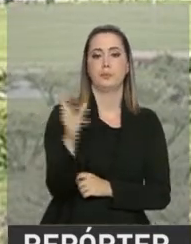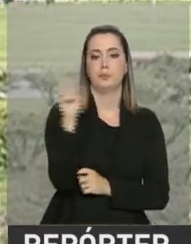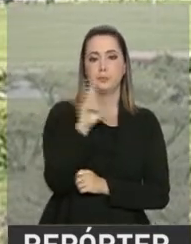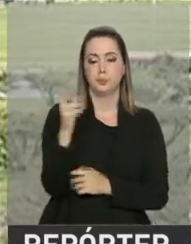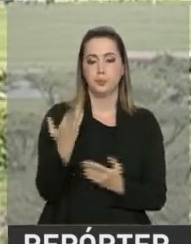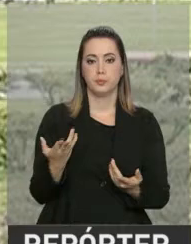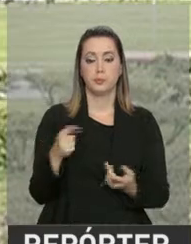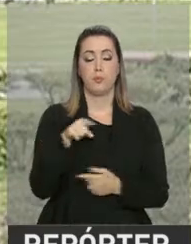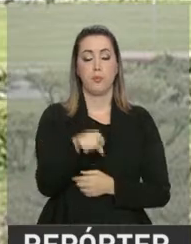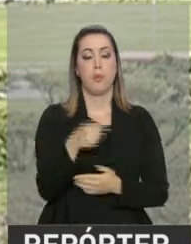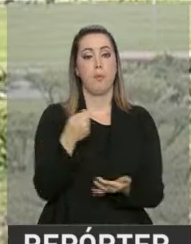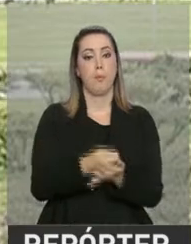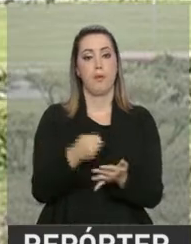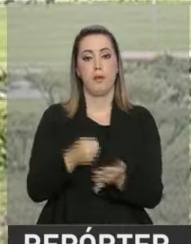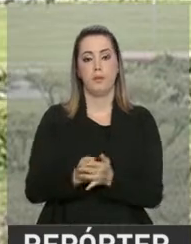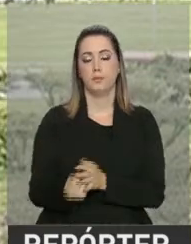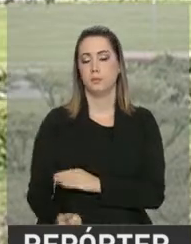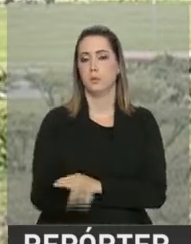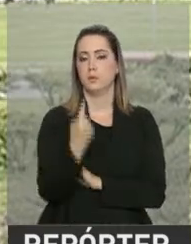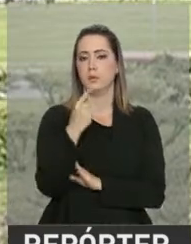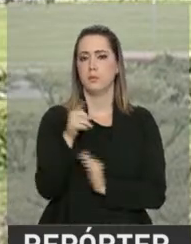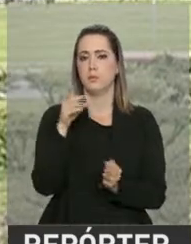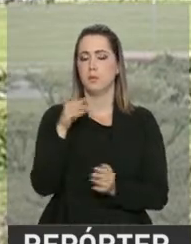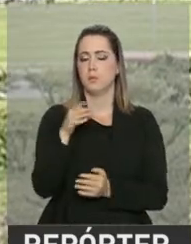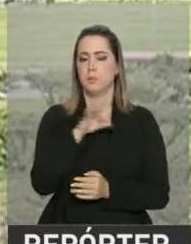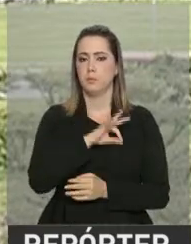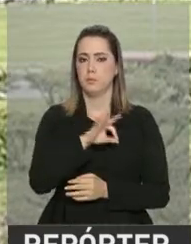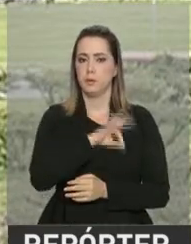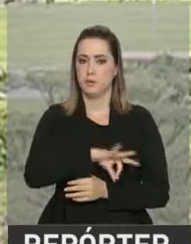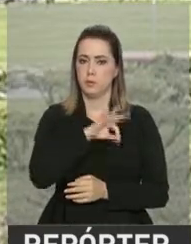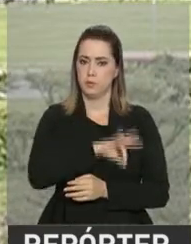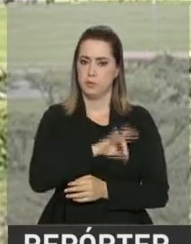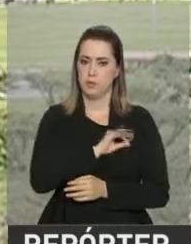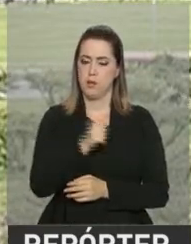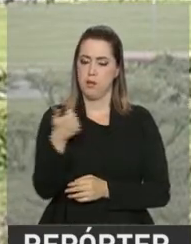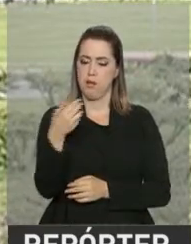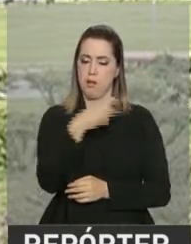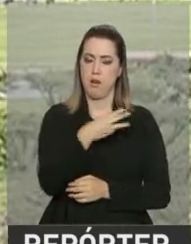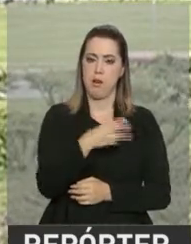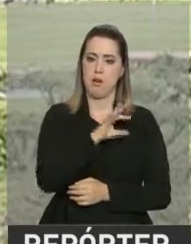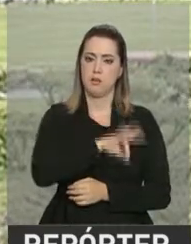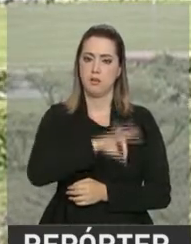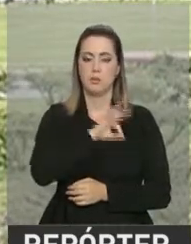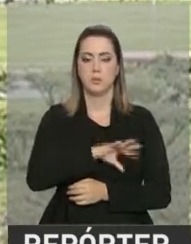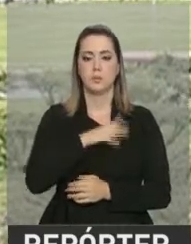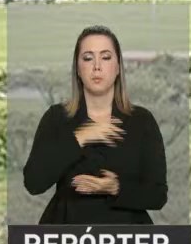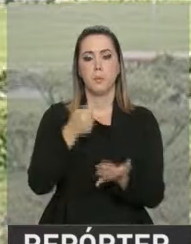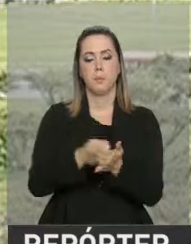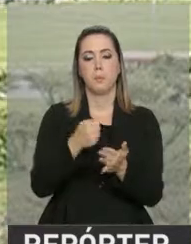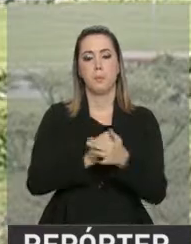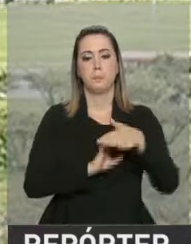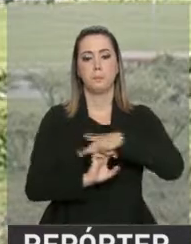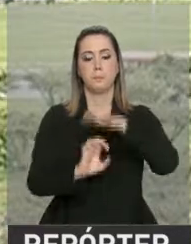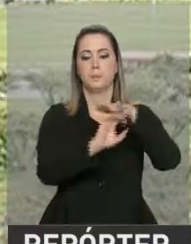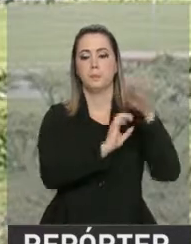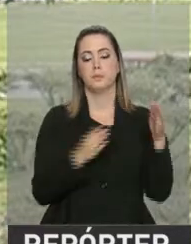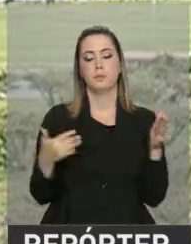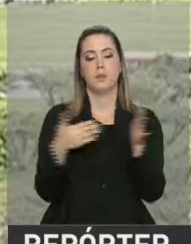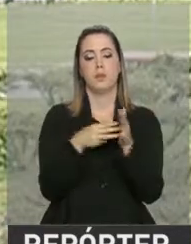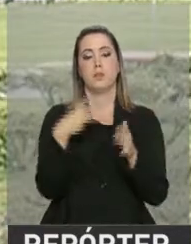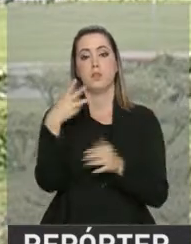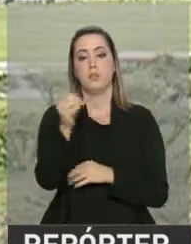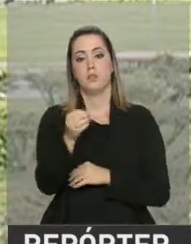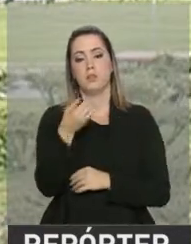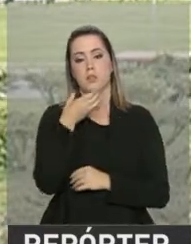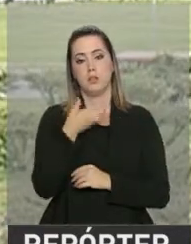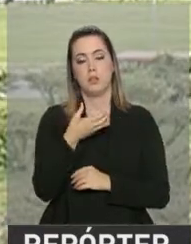R$169,7 bilhões. O pagamento da primeira parcela do 13º salário, que é feito pelos empregadores aos trabalhadores até o dia 30